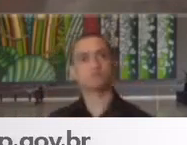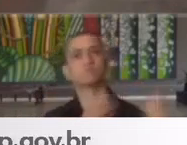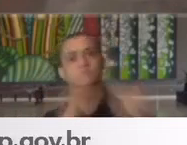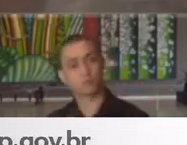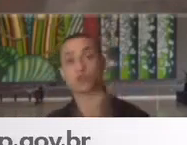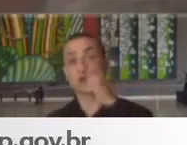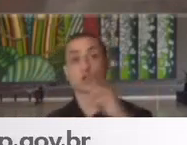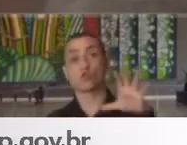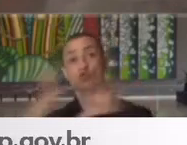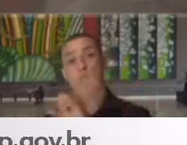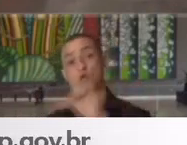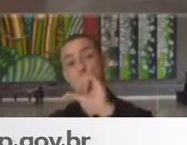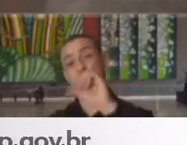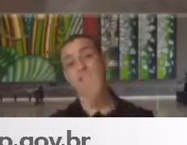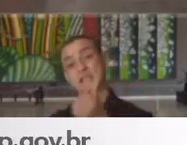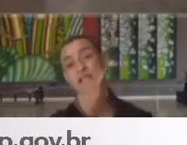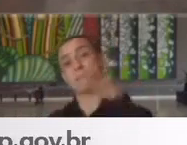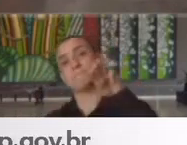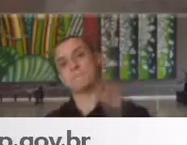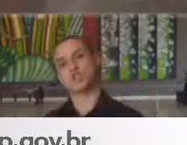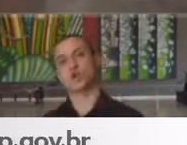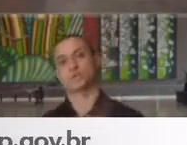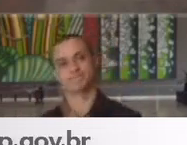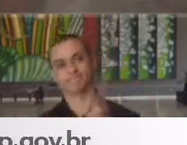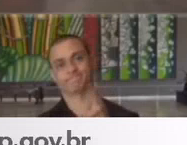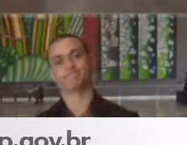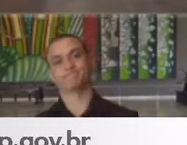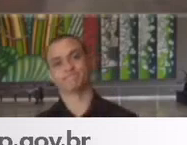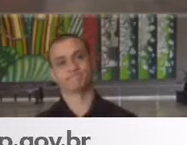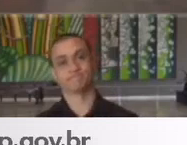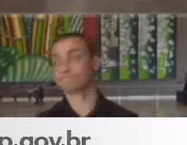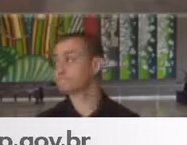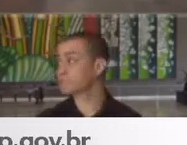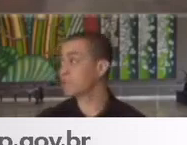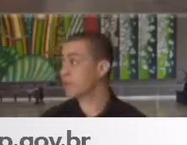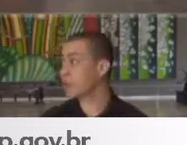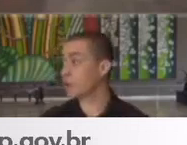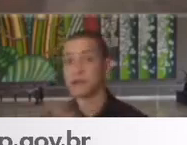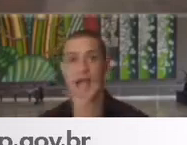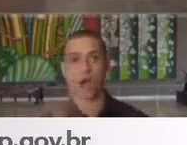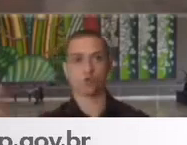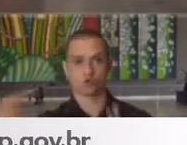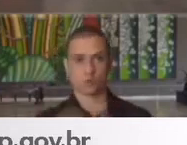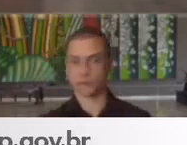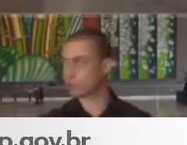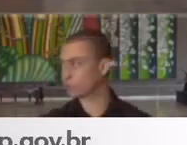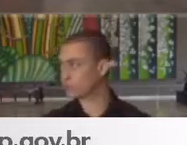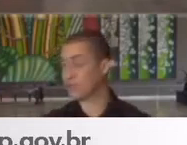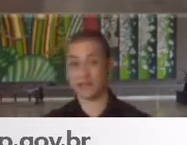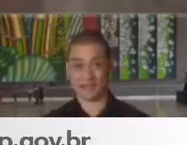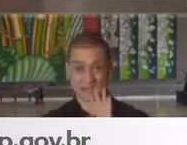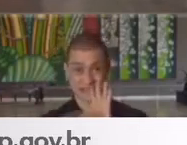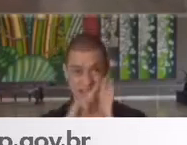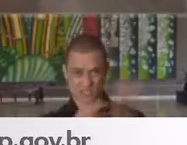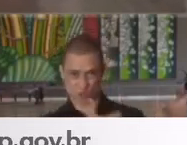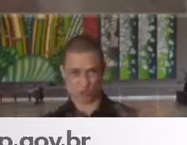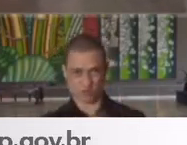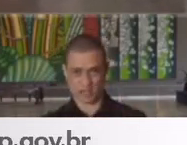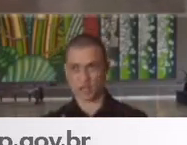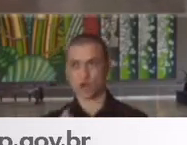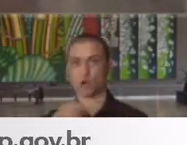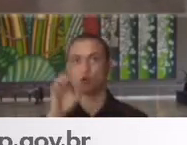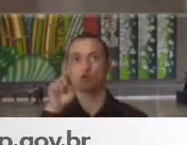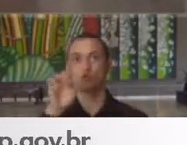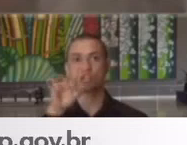a 96 milhões de reais. Vamos agora à última pergunta. Antes de convidar o jornalista Xandu